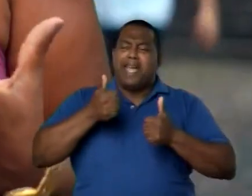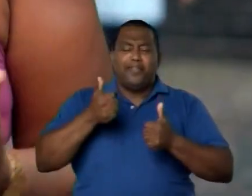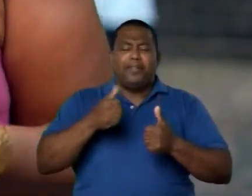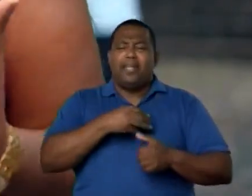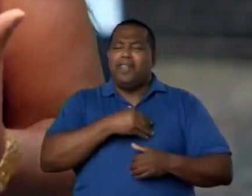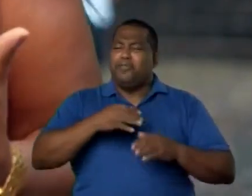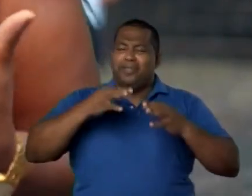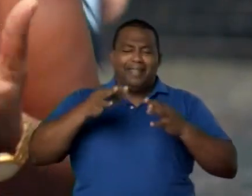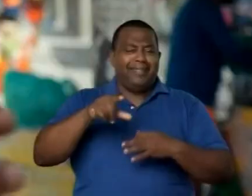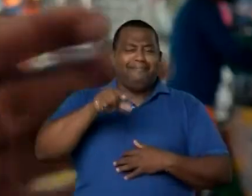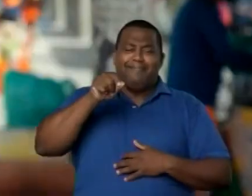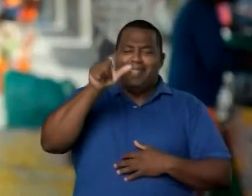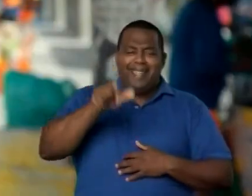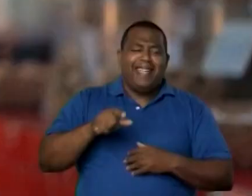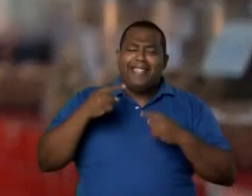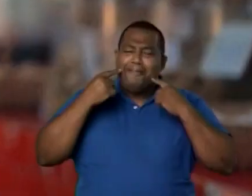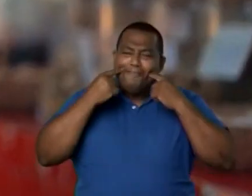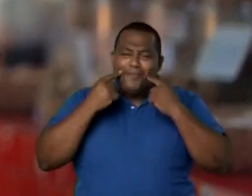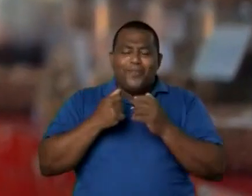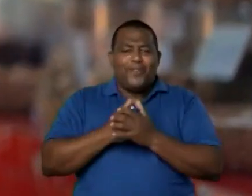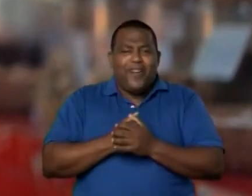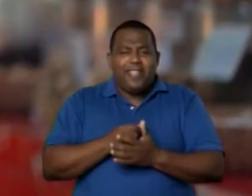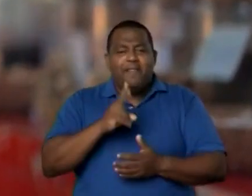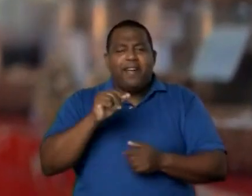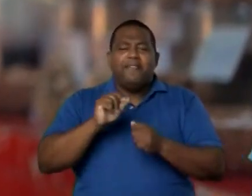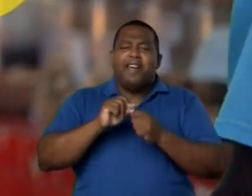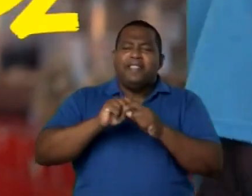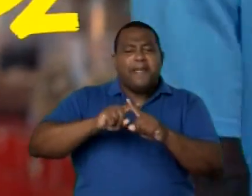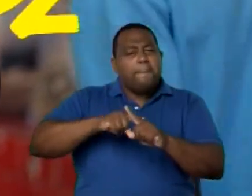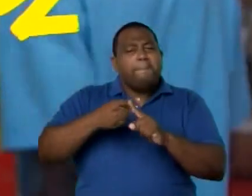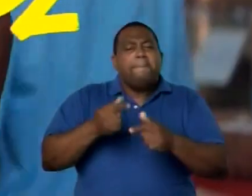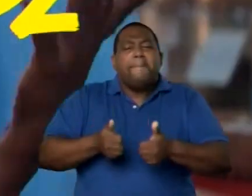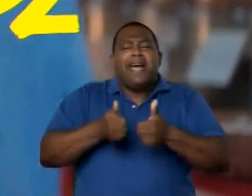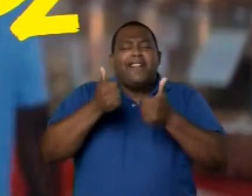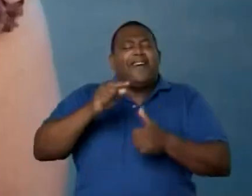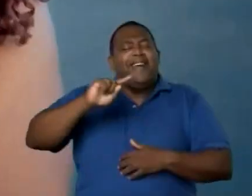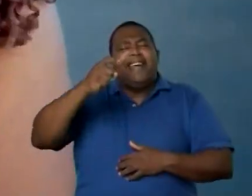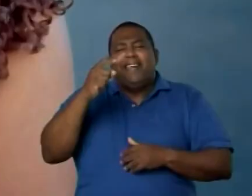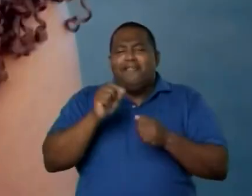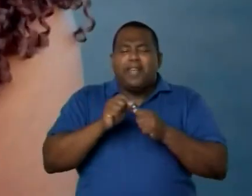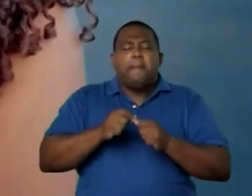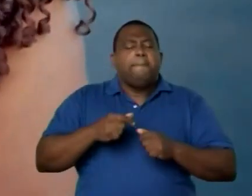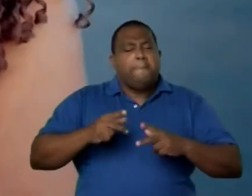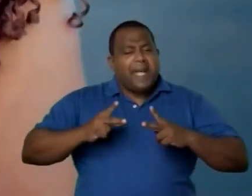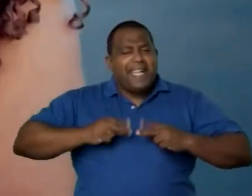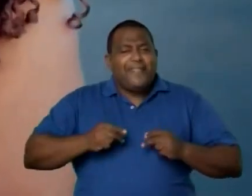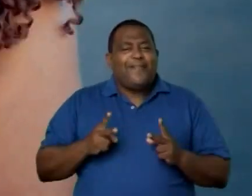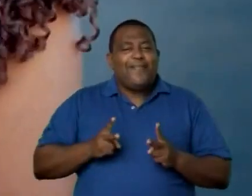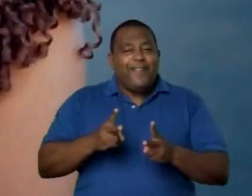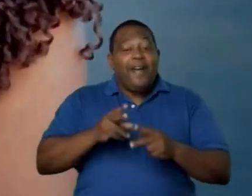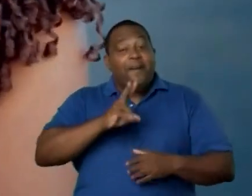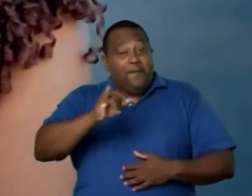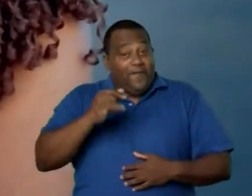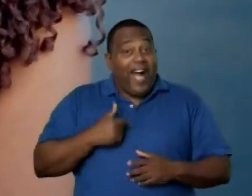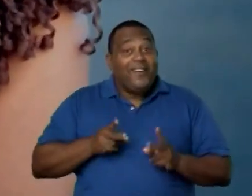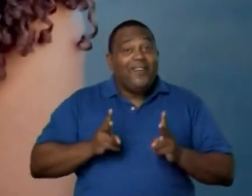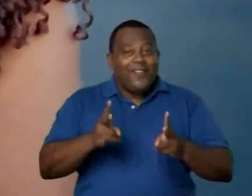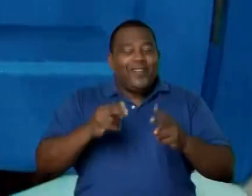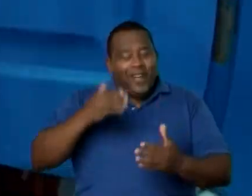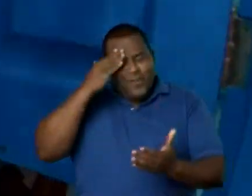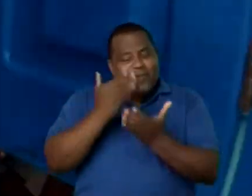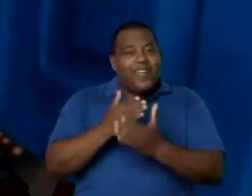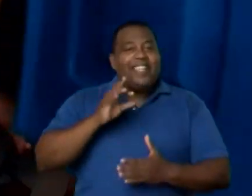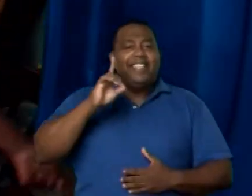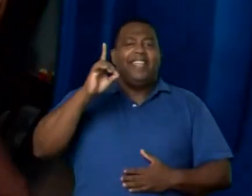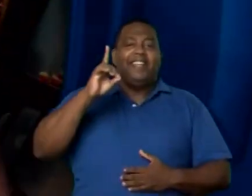para Salvador, com toda certeza. Bruno Reis. Que ele venha fazer melhor do que ele já fez, né? Merece continuar. E irá continuar, com fé em